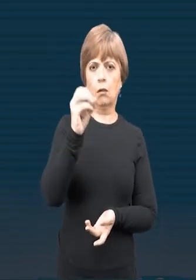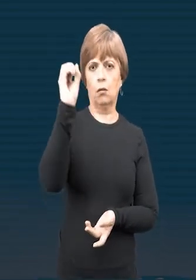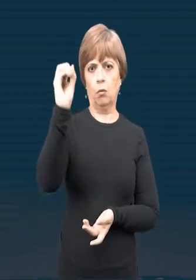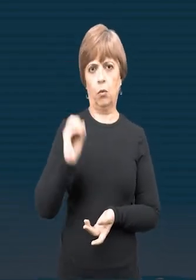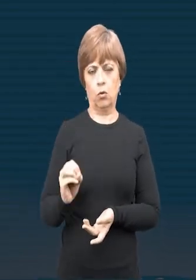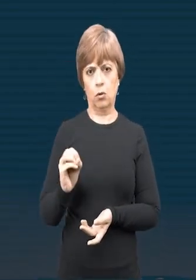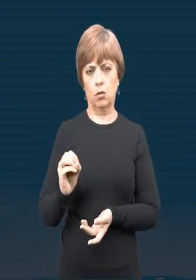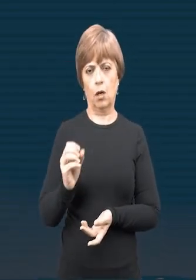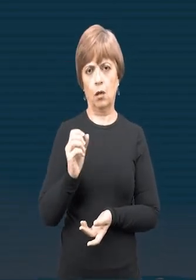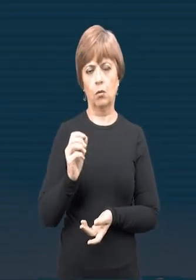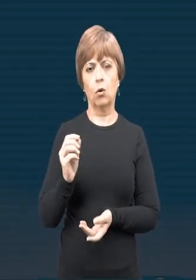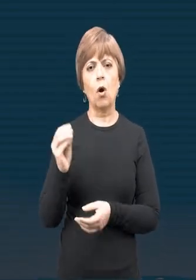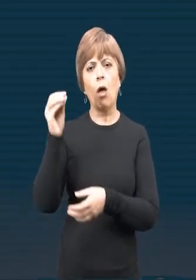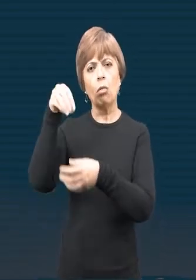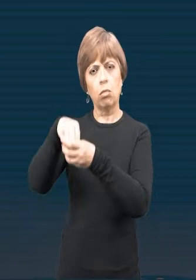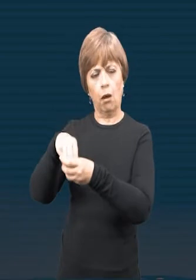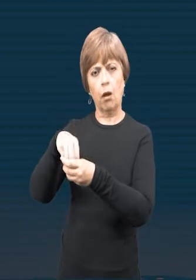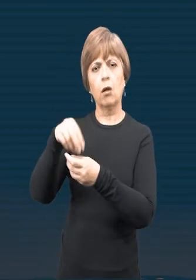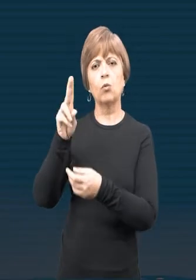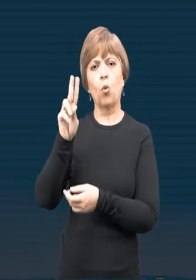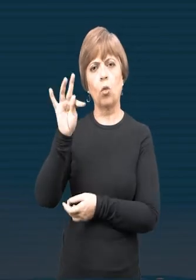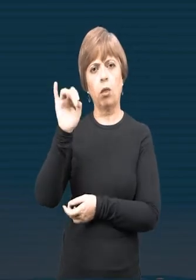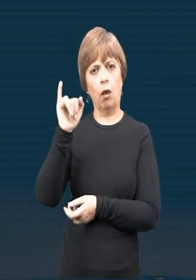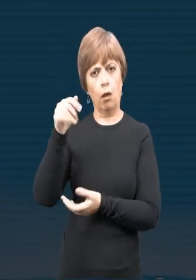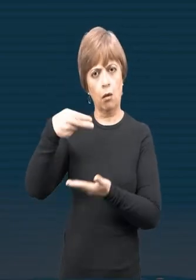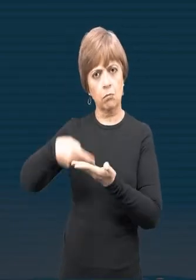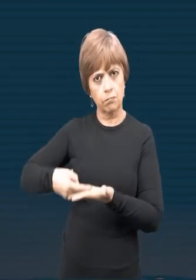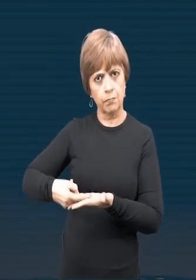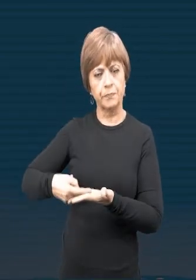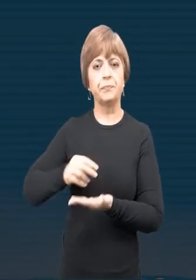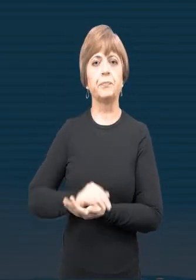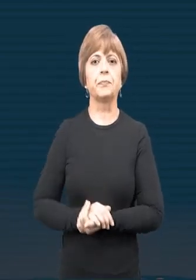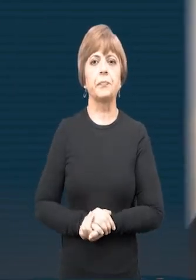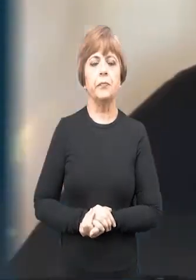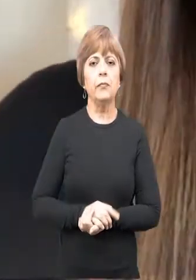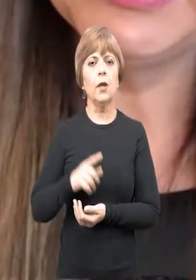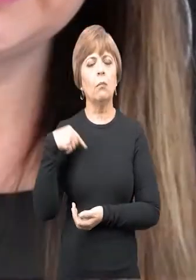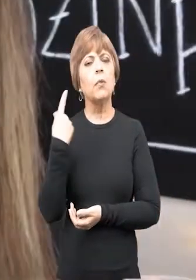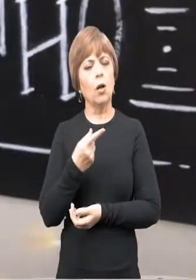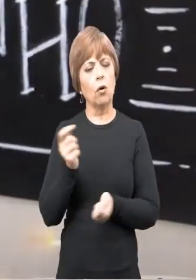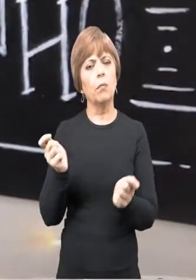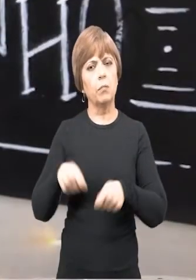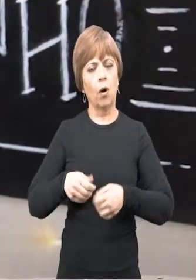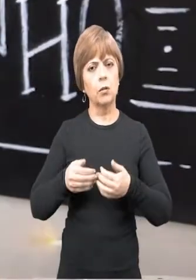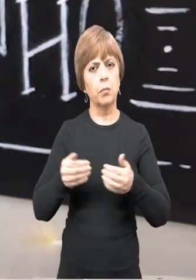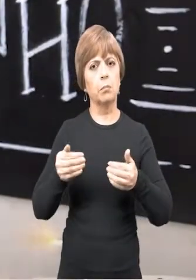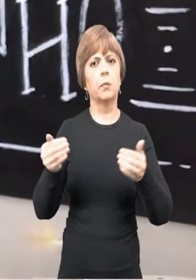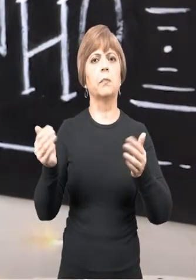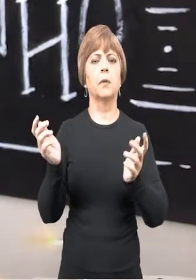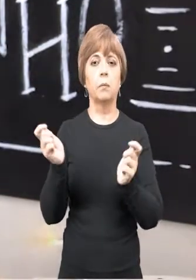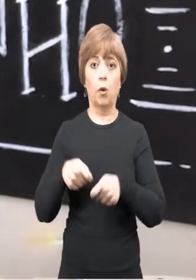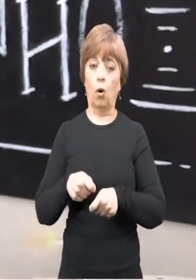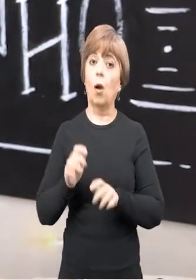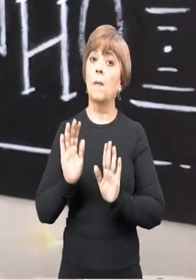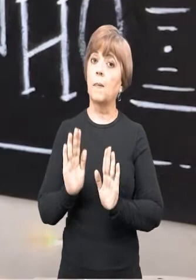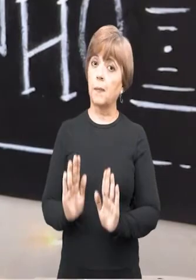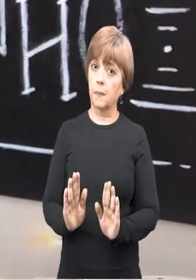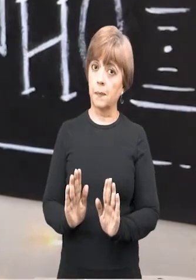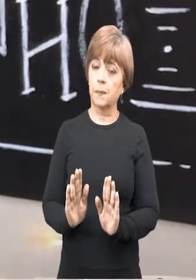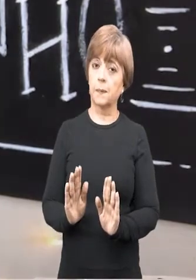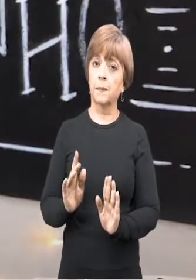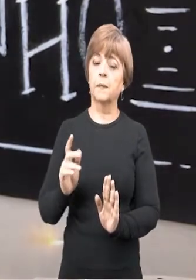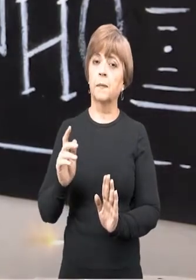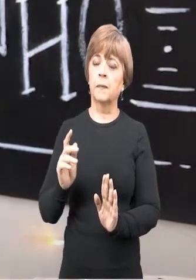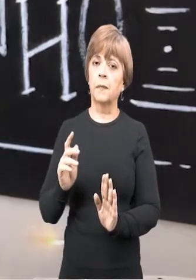margem bastante confortável para a gente caminhar com a flexibilização. Porém,